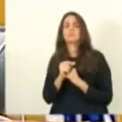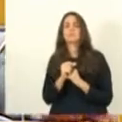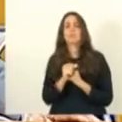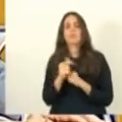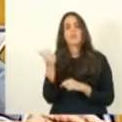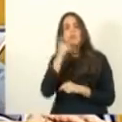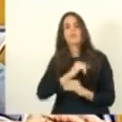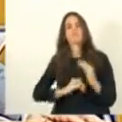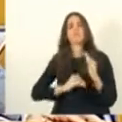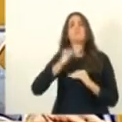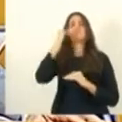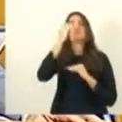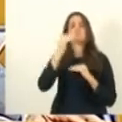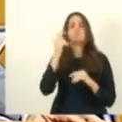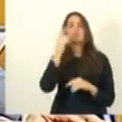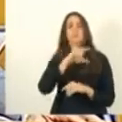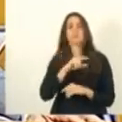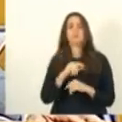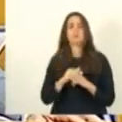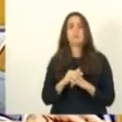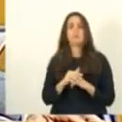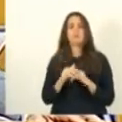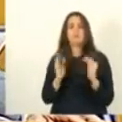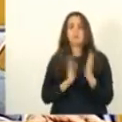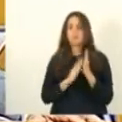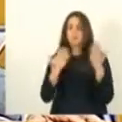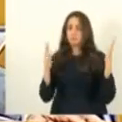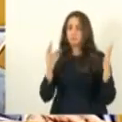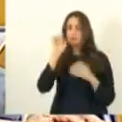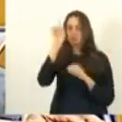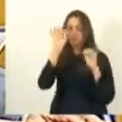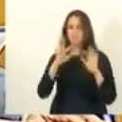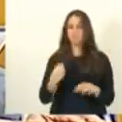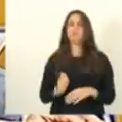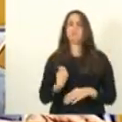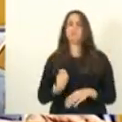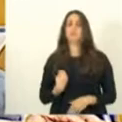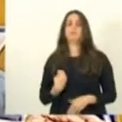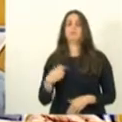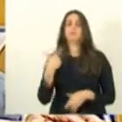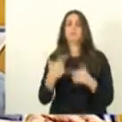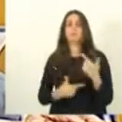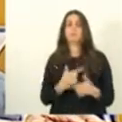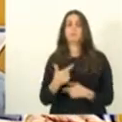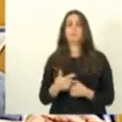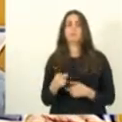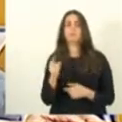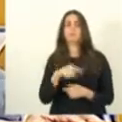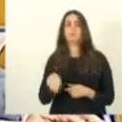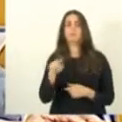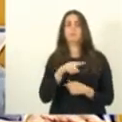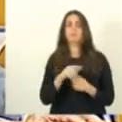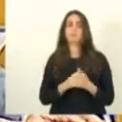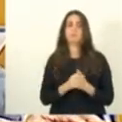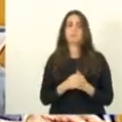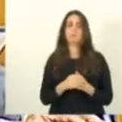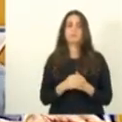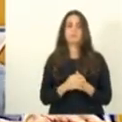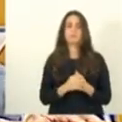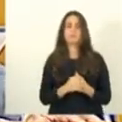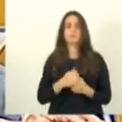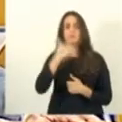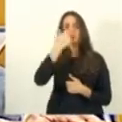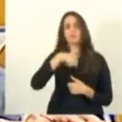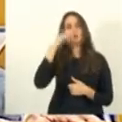outros estados da nação. Então, sucesso a vocês, que Deus abençoe a vida, o trabalho, a missão de vocês, e eu sonho